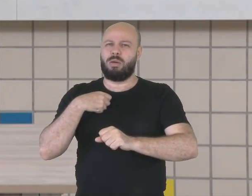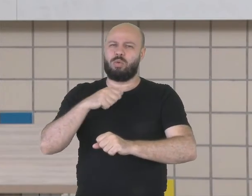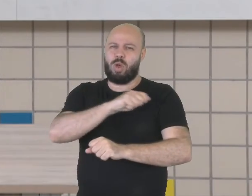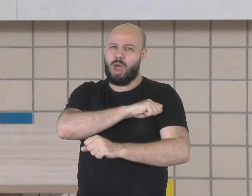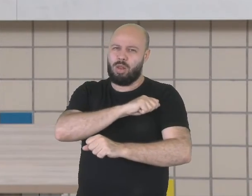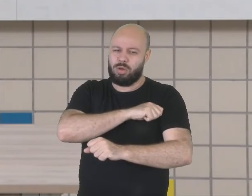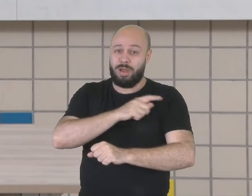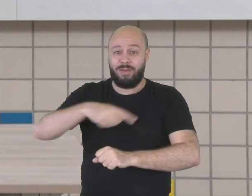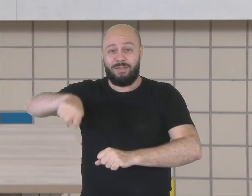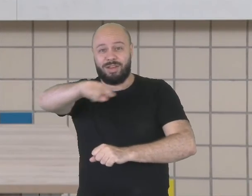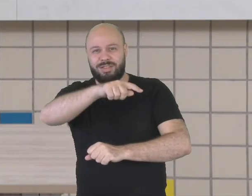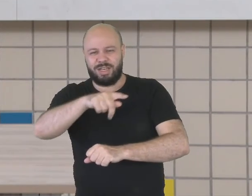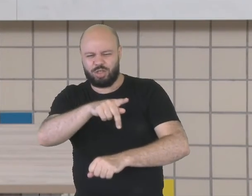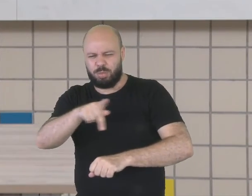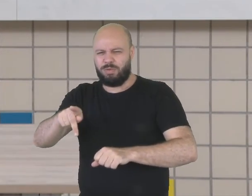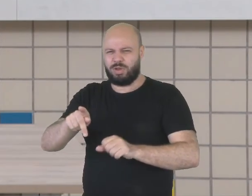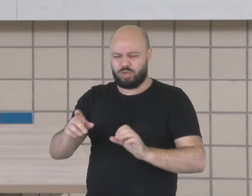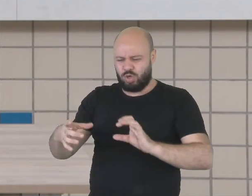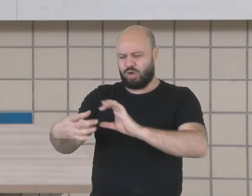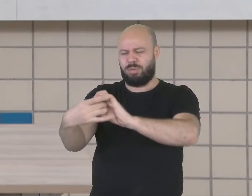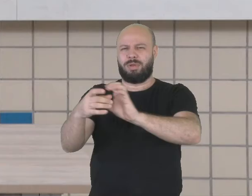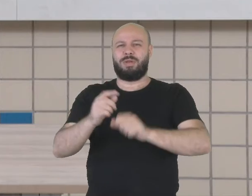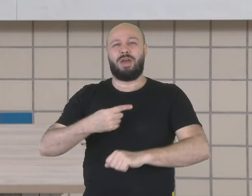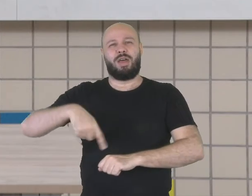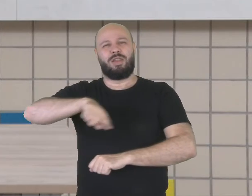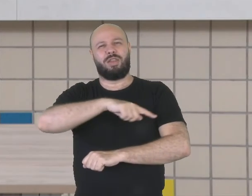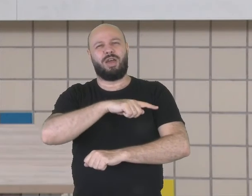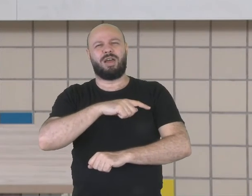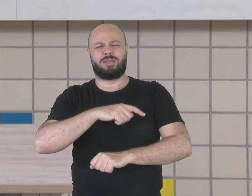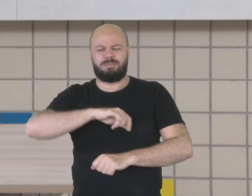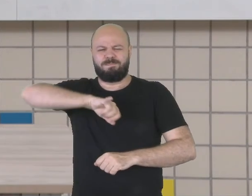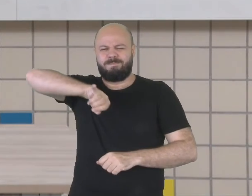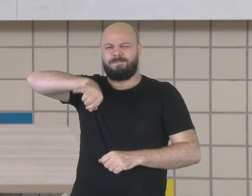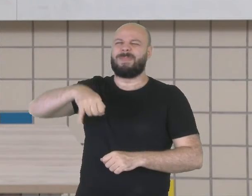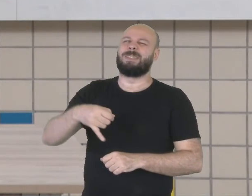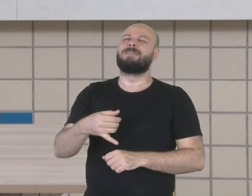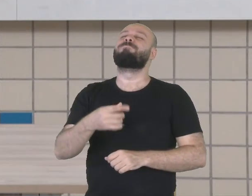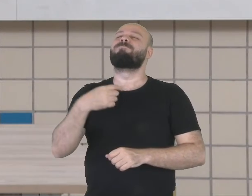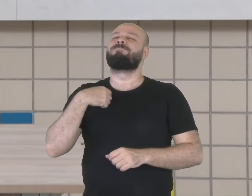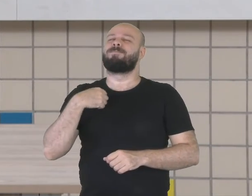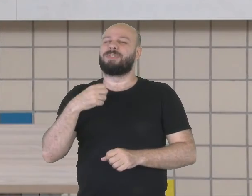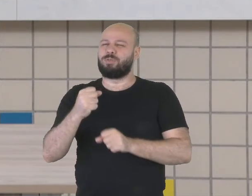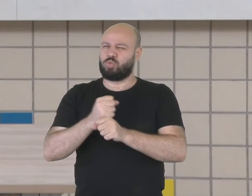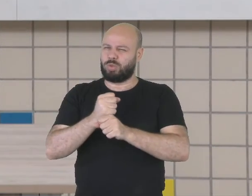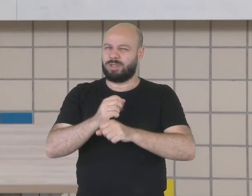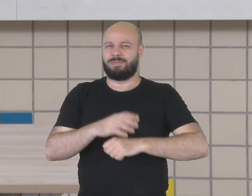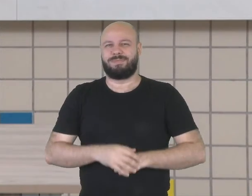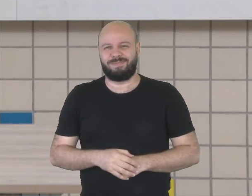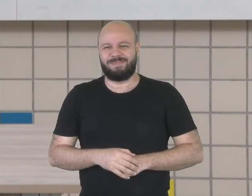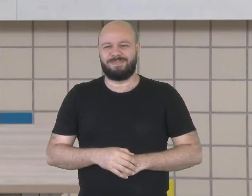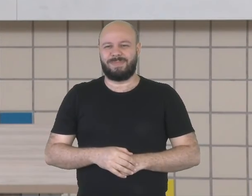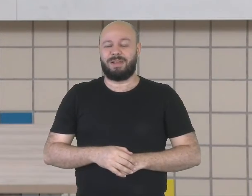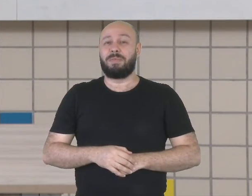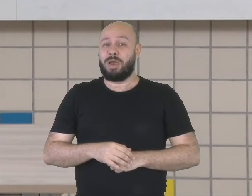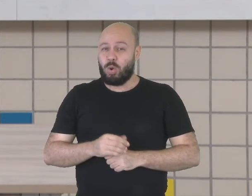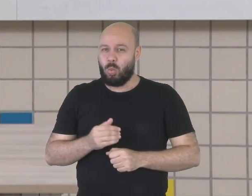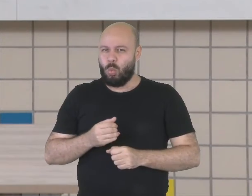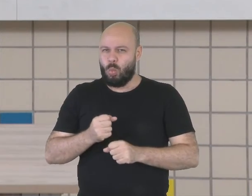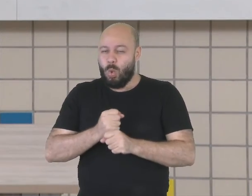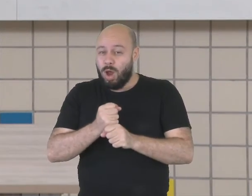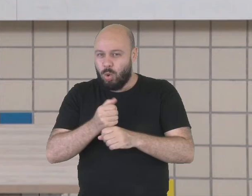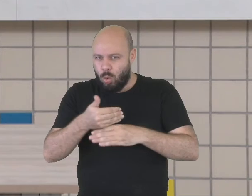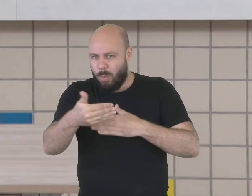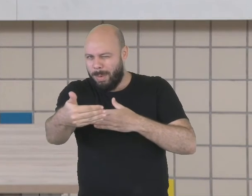com os professores de vocês, e nós vamos tirar muito proveito do nosso ano que vai começar,